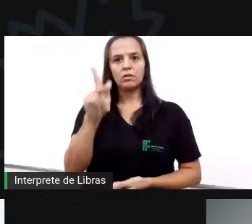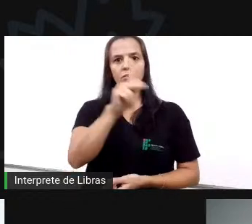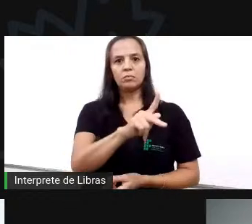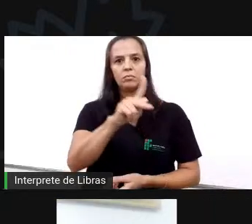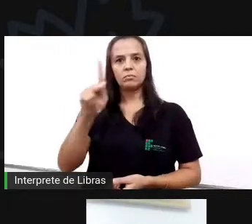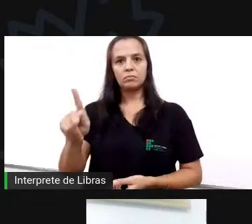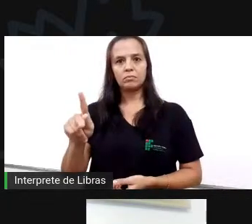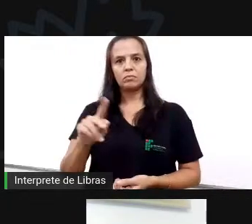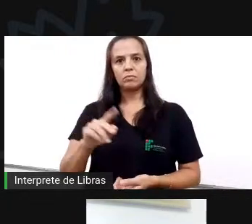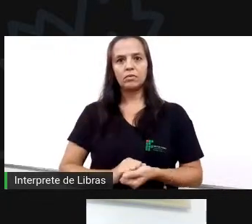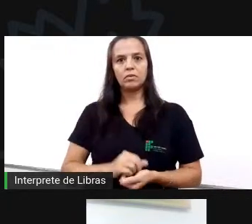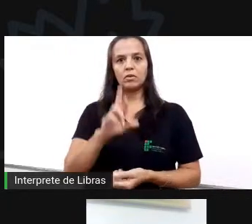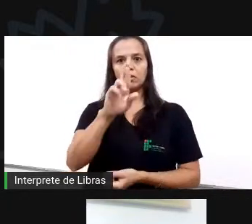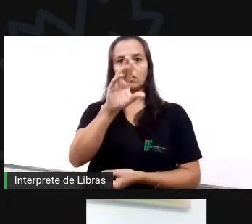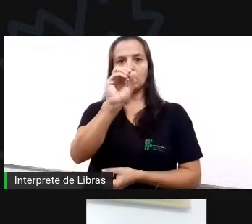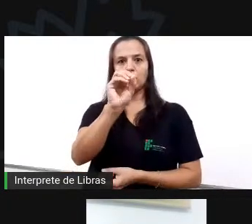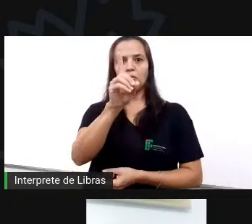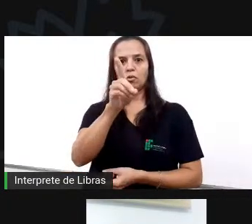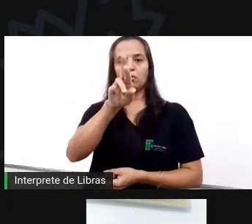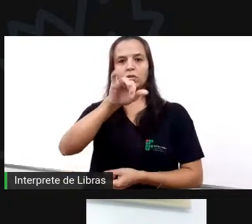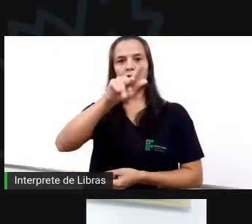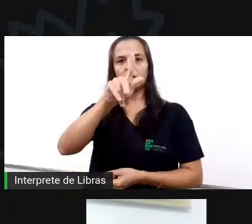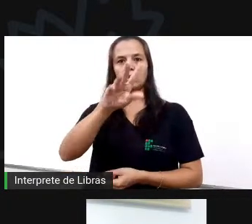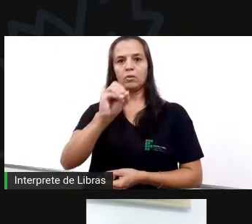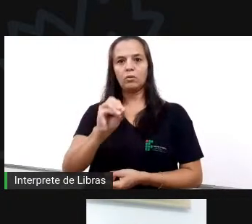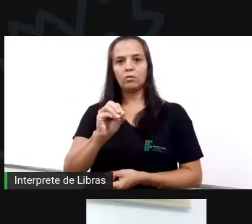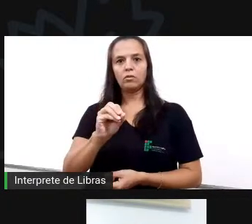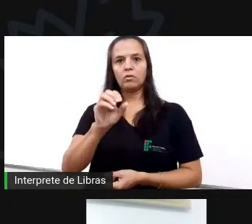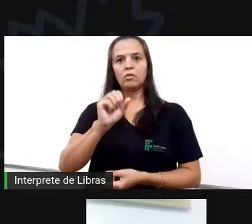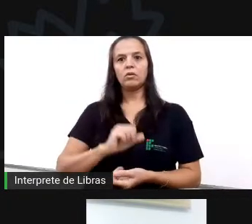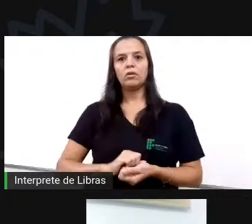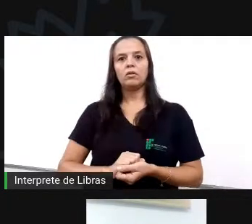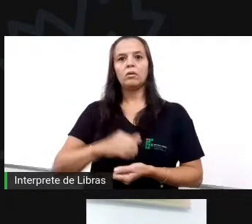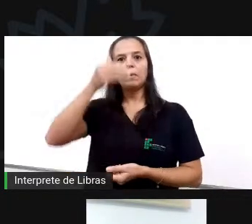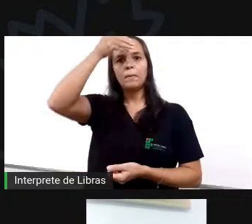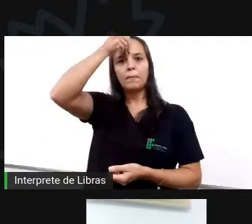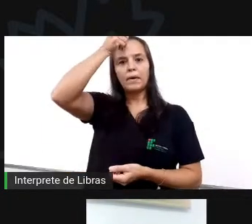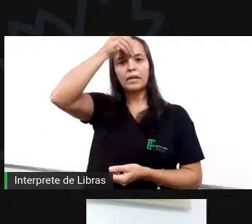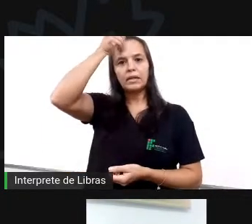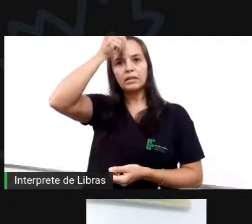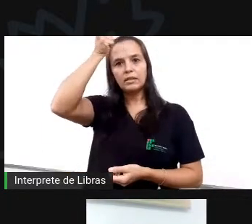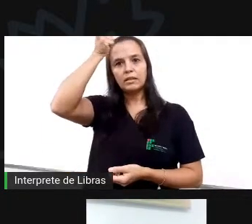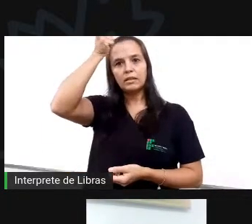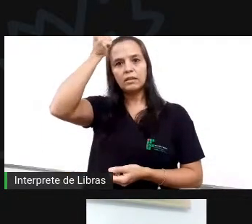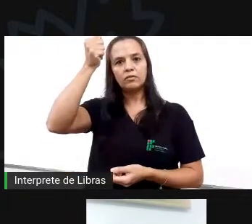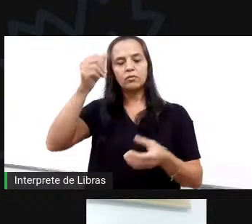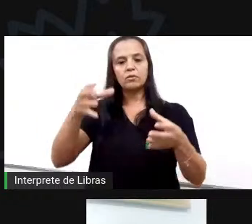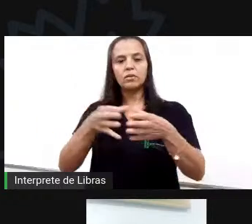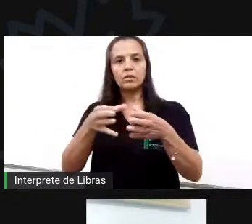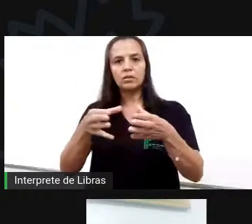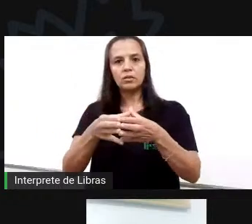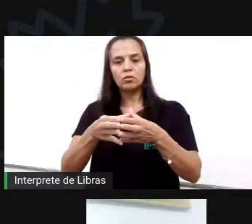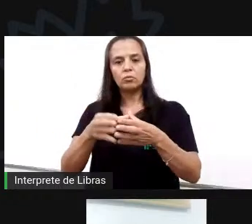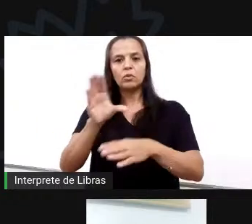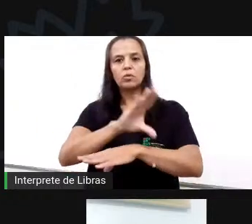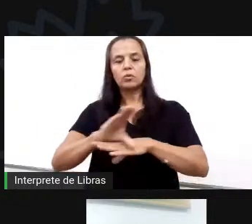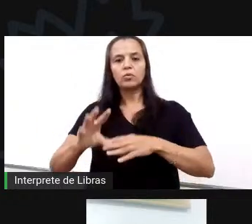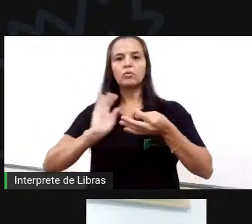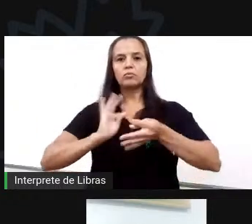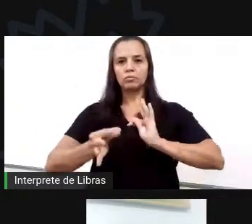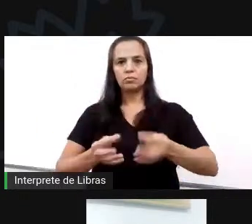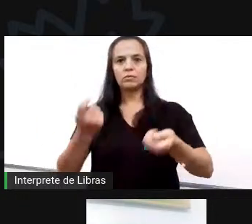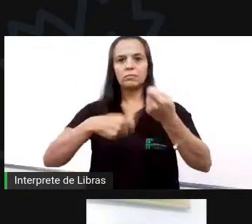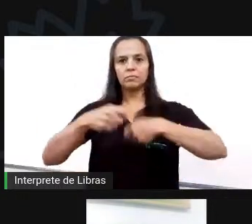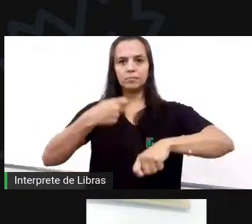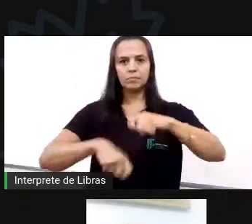Professor Rodrigo Soder, paraninfo da turma do curso técnico em administração